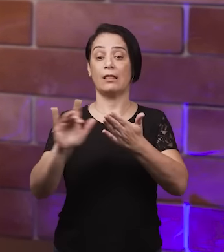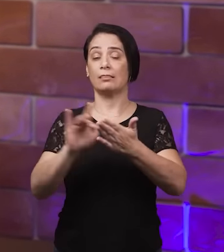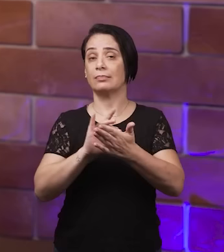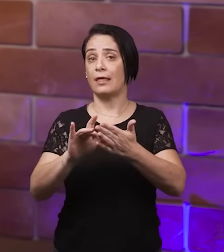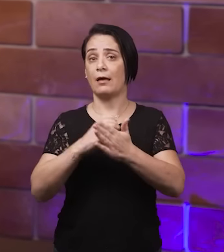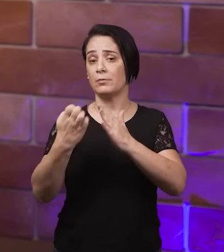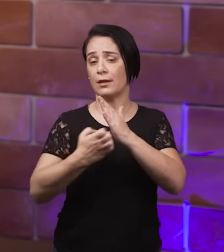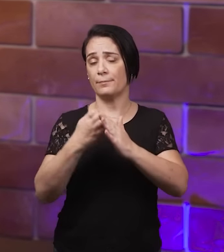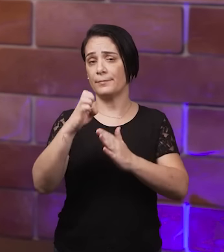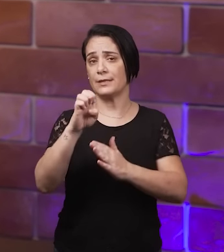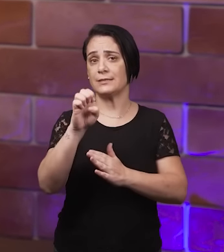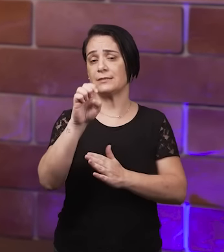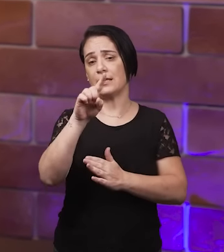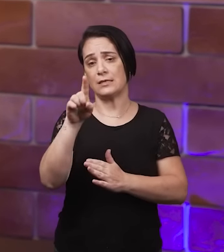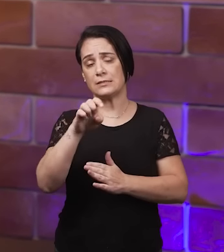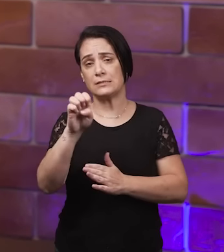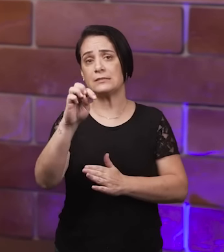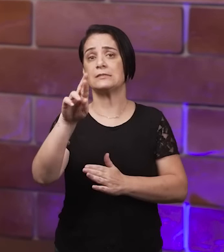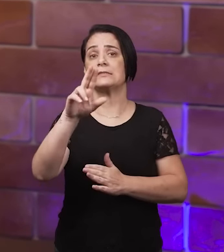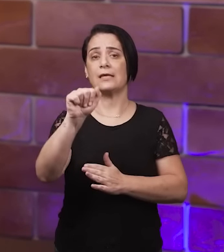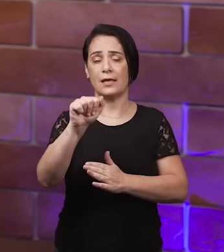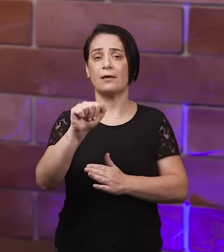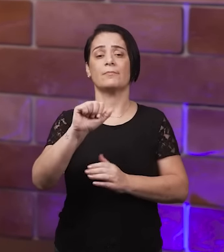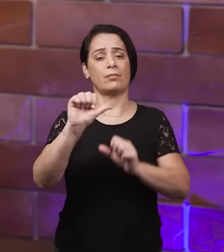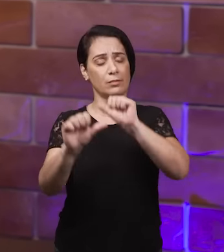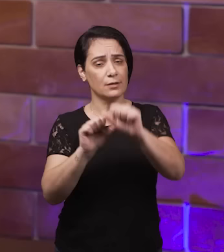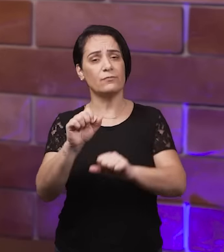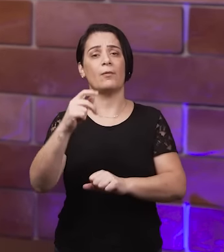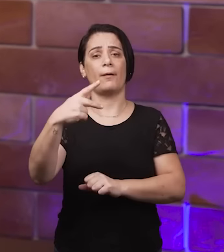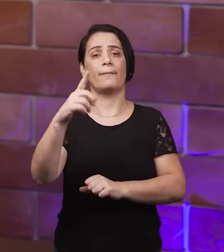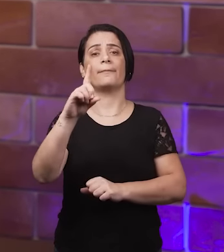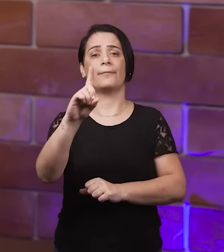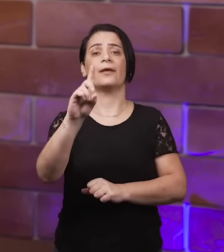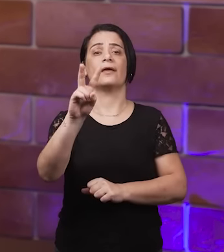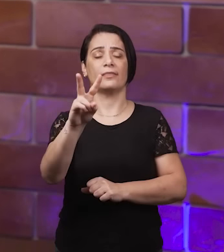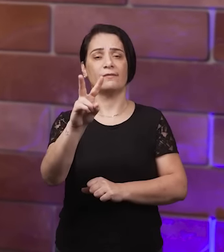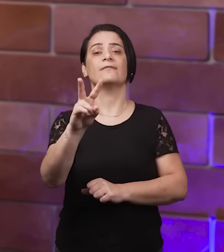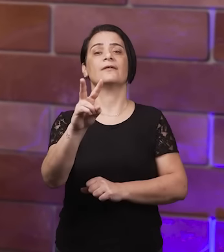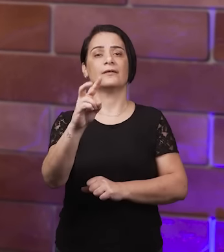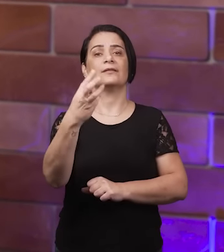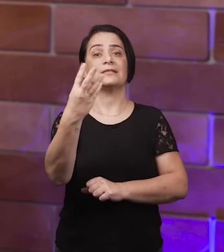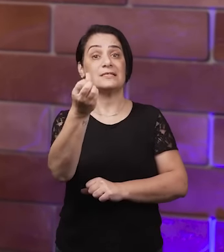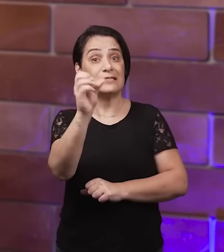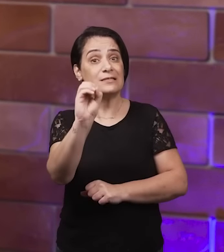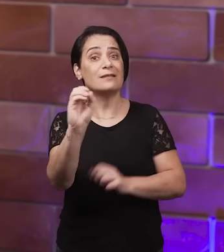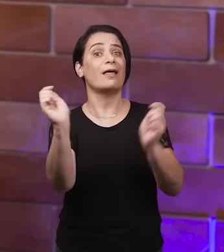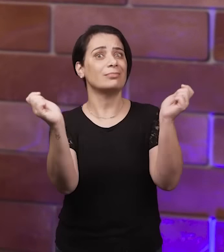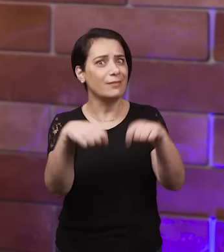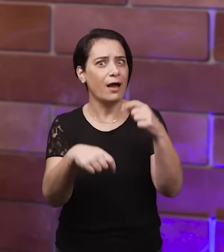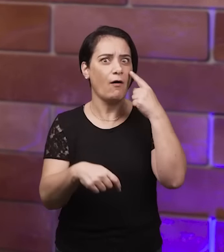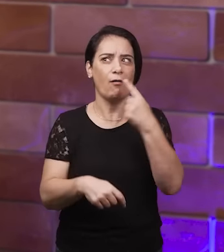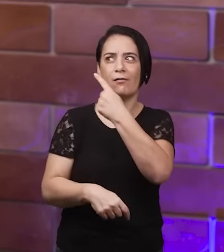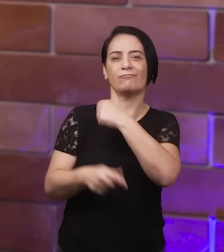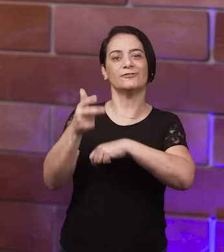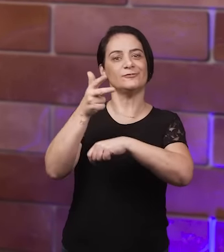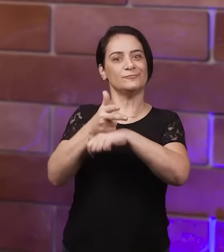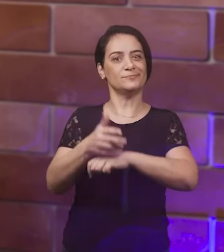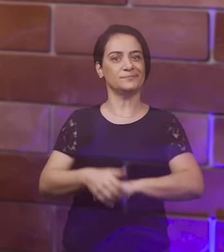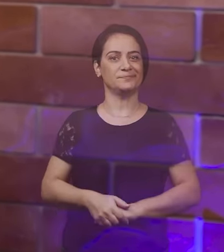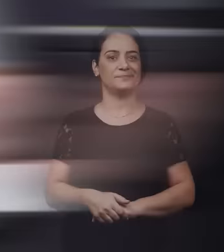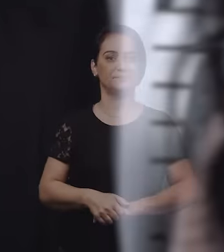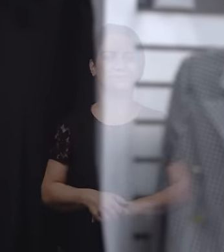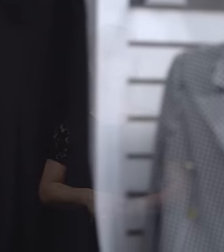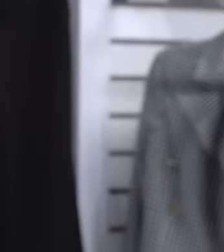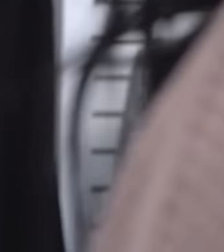o único tablet da Zebra que pode ser transformado em um PDV 360 através de um dock. Dá uma olhada nesse